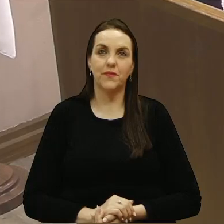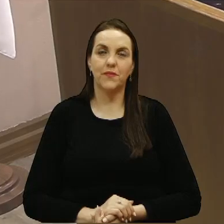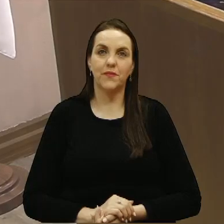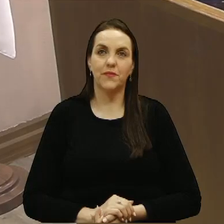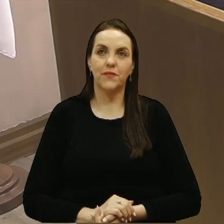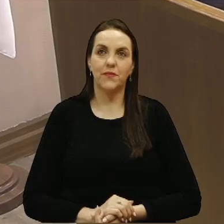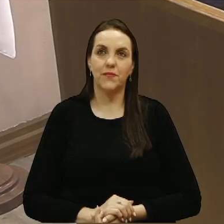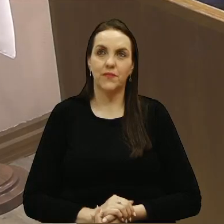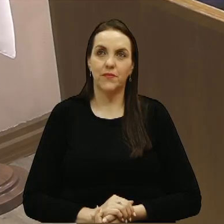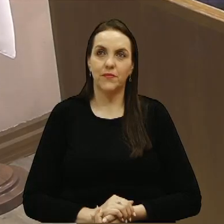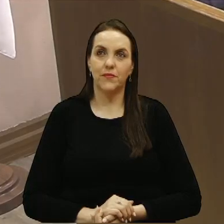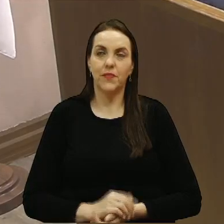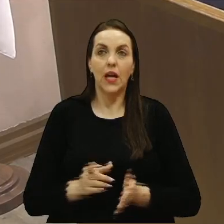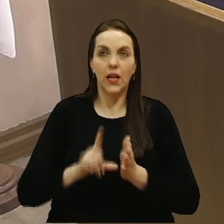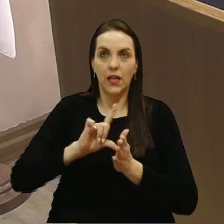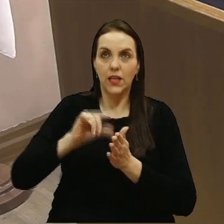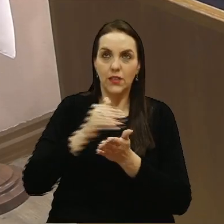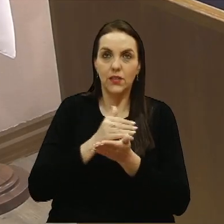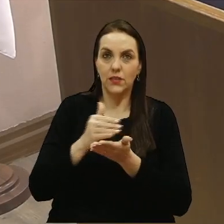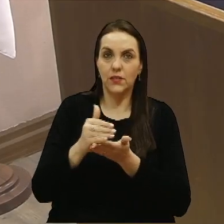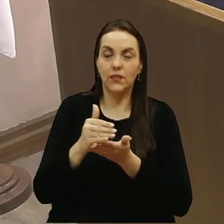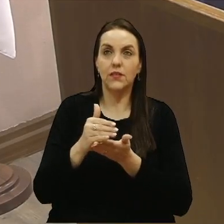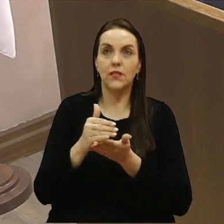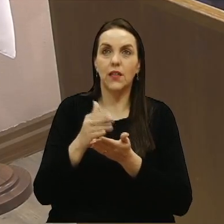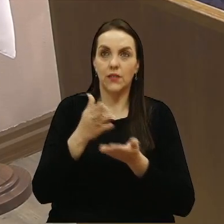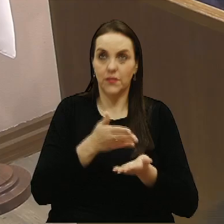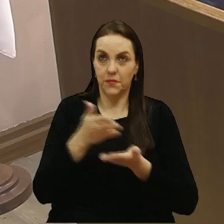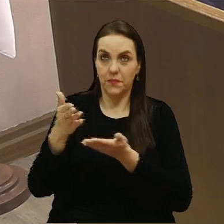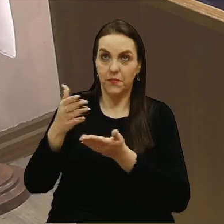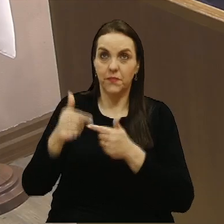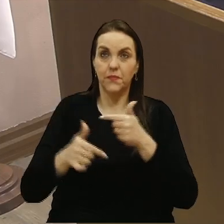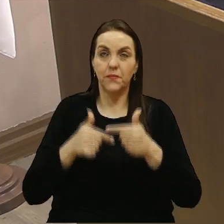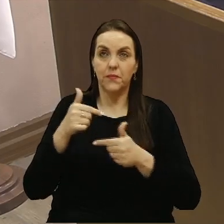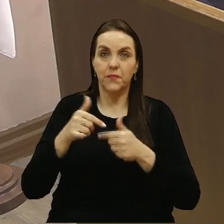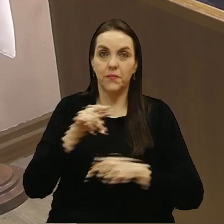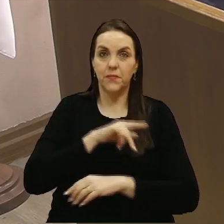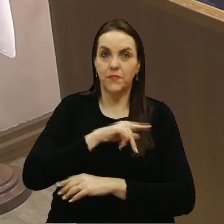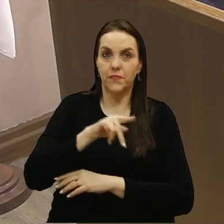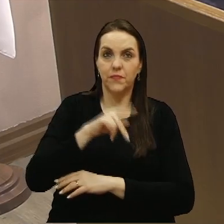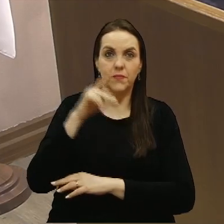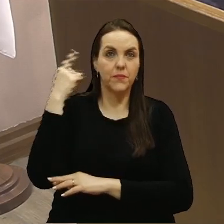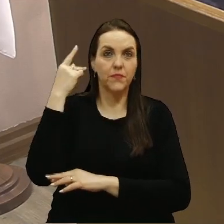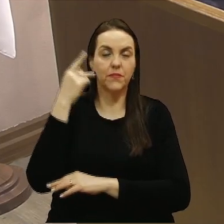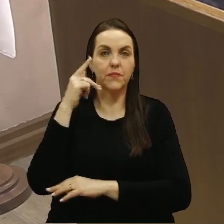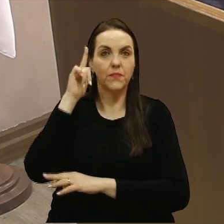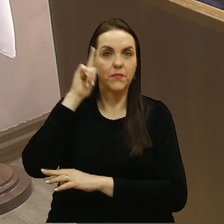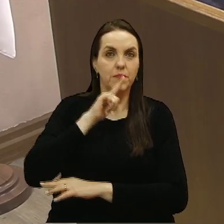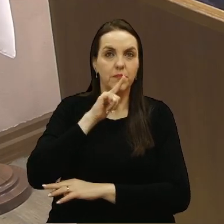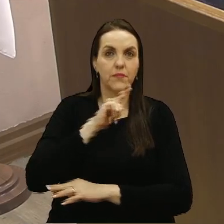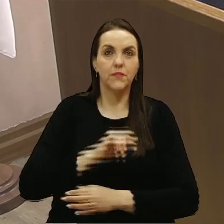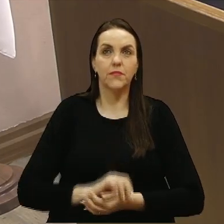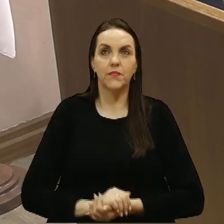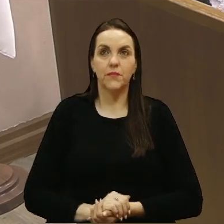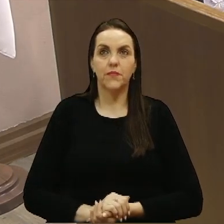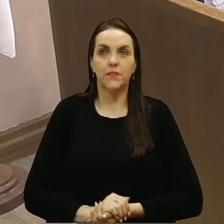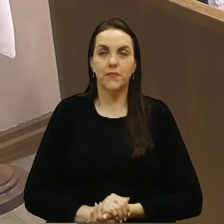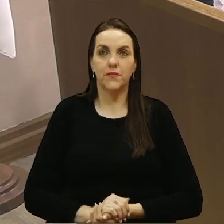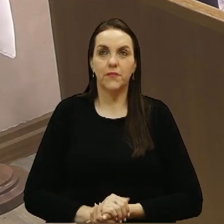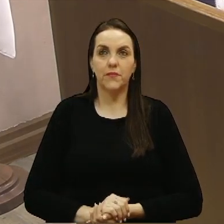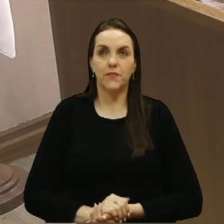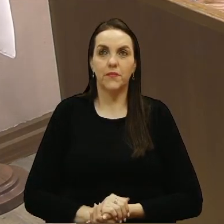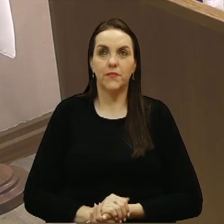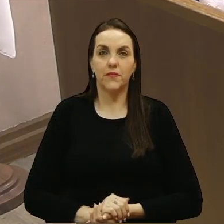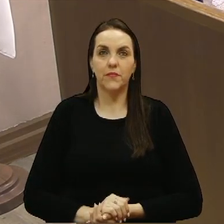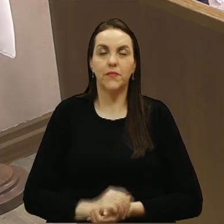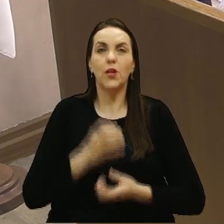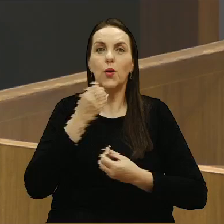Antes de a senhora iniciar, eu passo os trabalhos da presidência ao vereador Lucas Carenato. Tens a palavra.